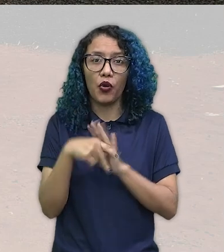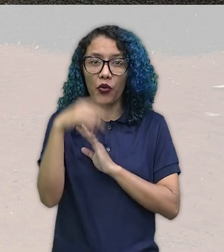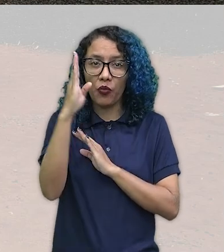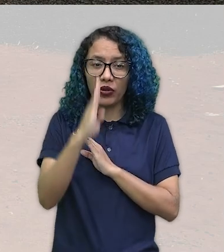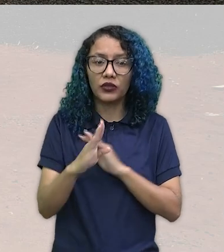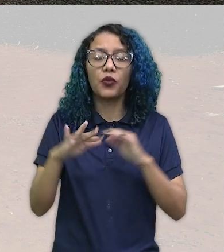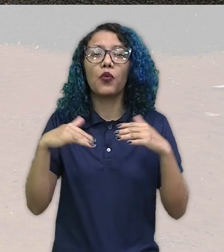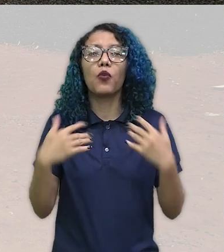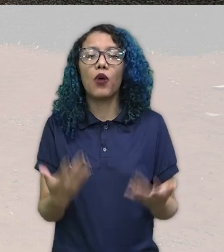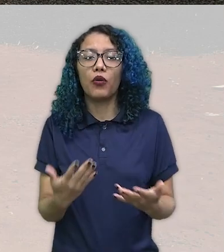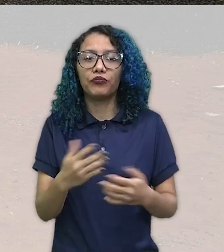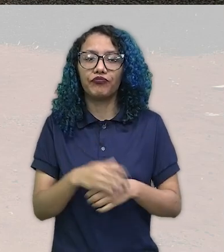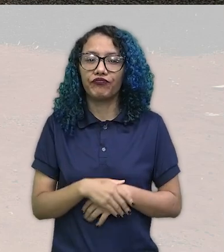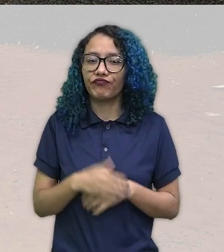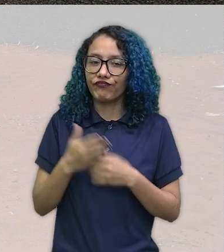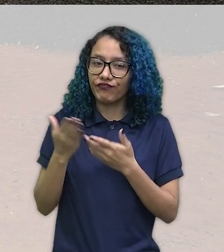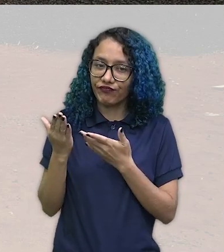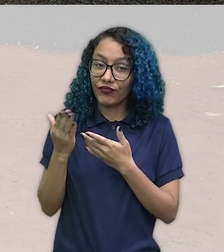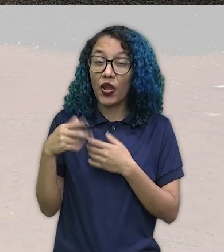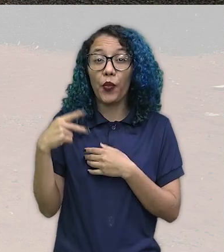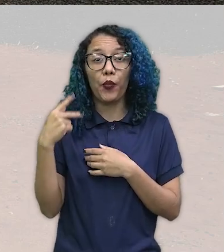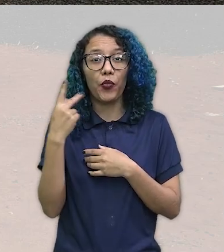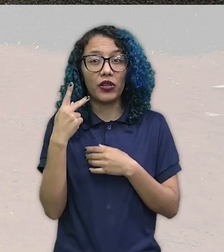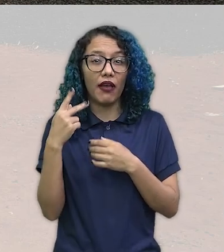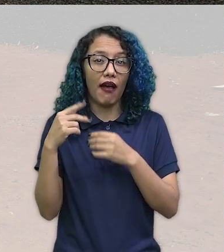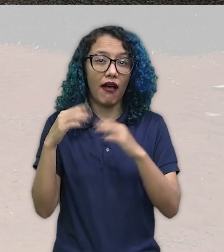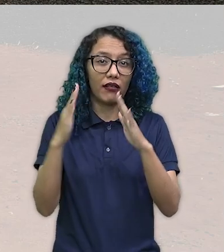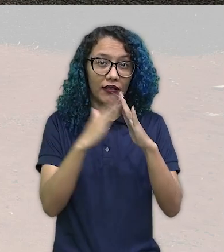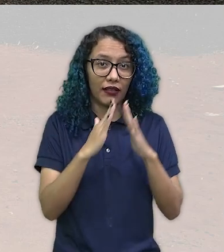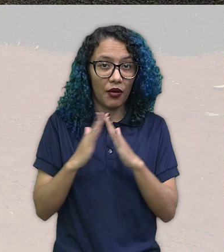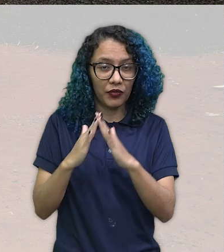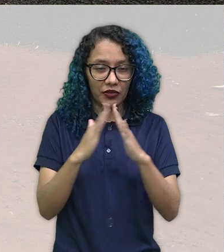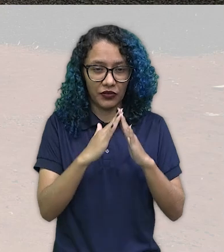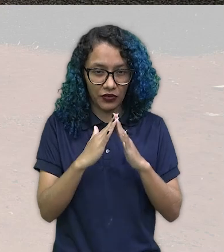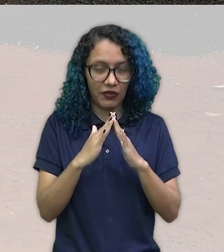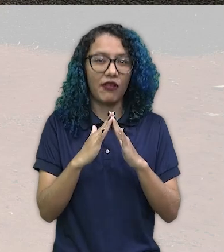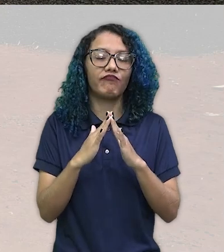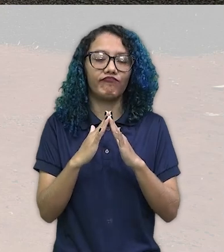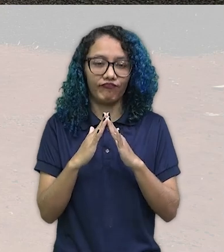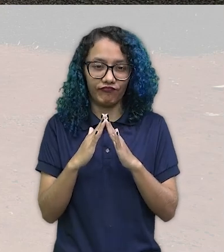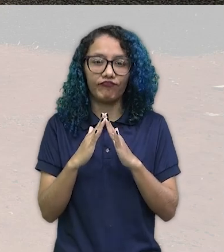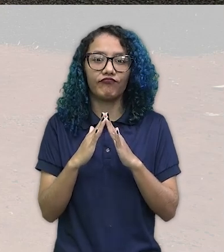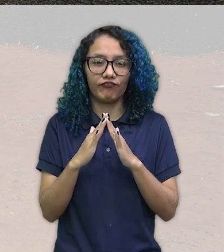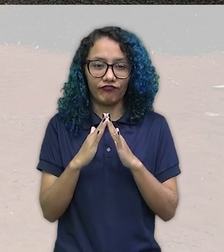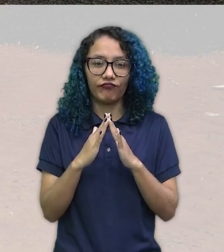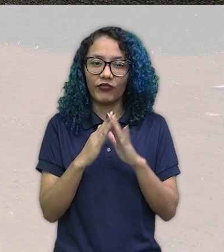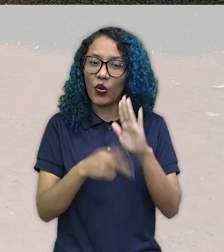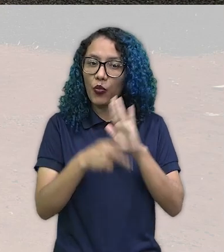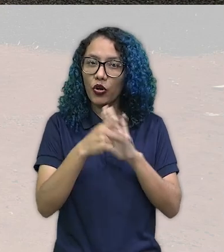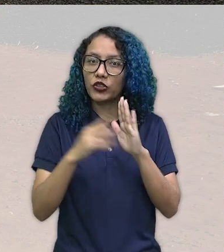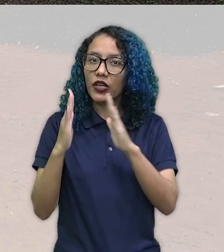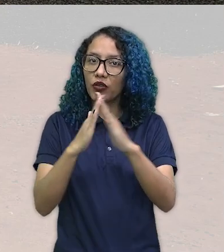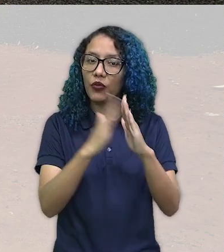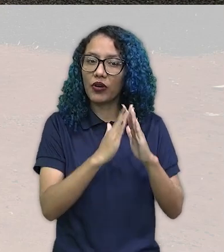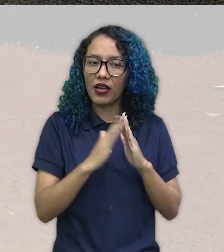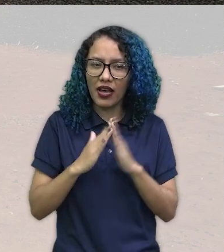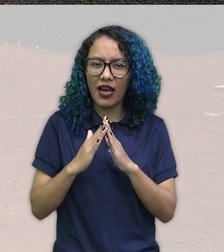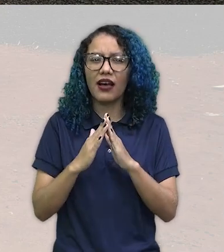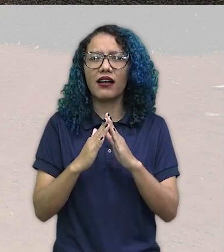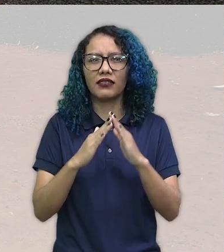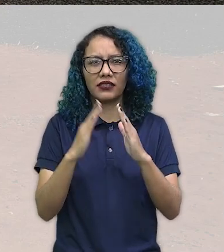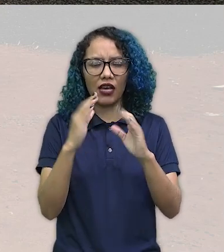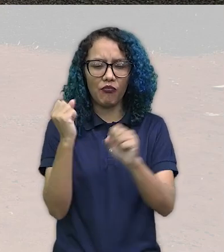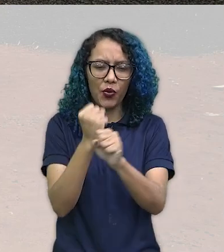a política habitacional. Vocês estão vendo aqui, né? Ao meu redor e atrás de mim, várias casas